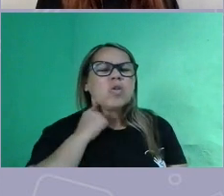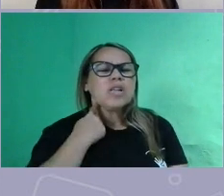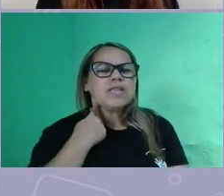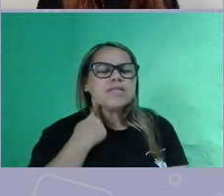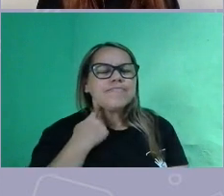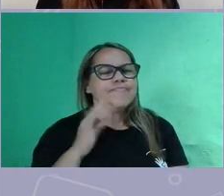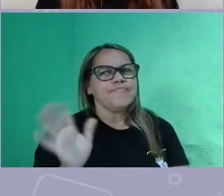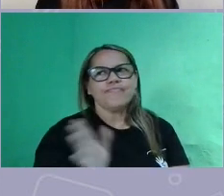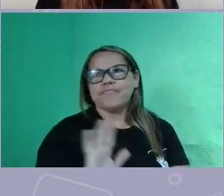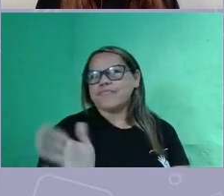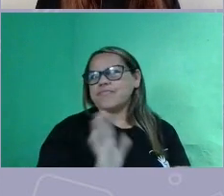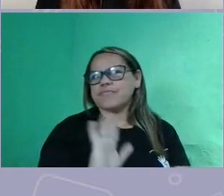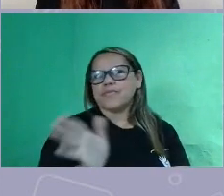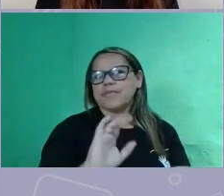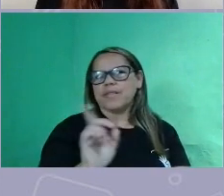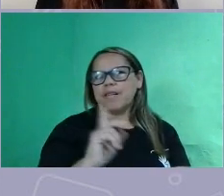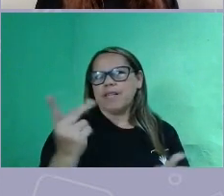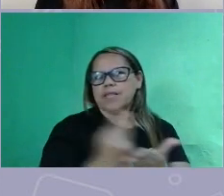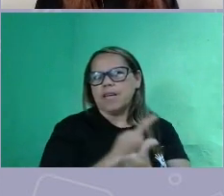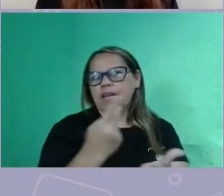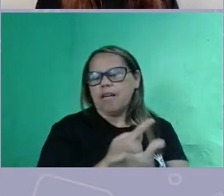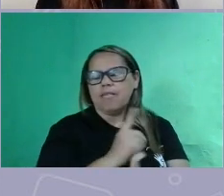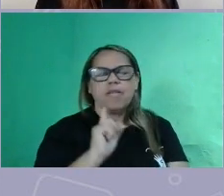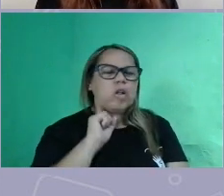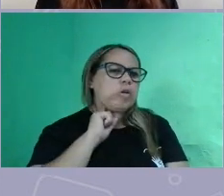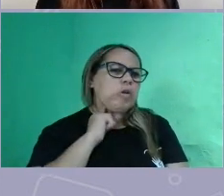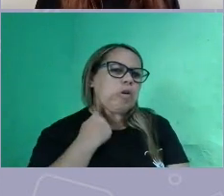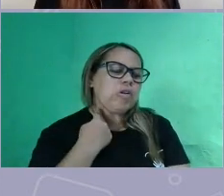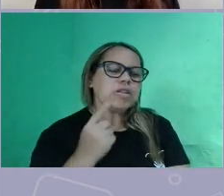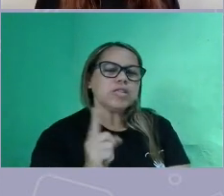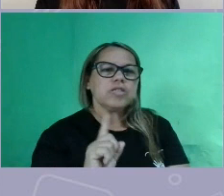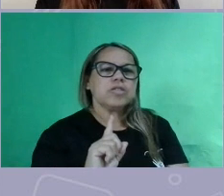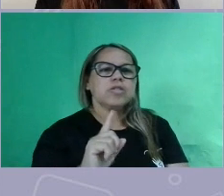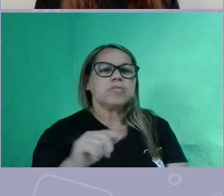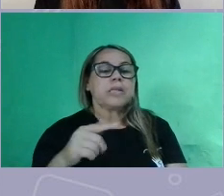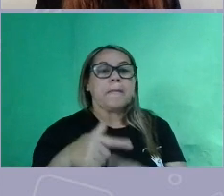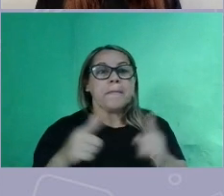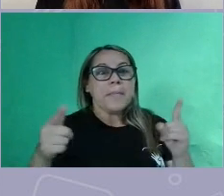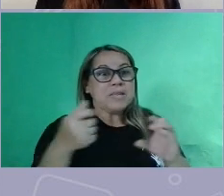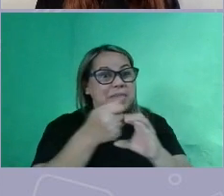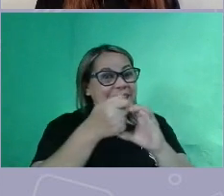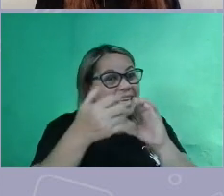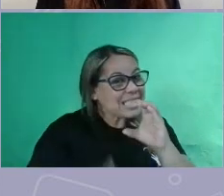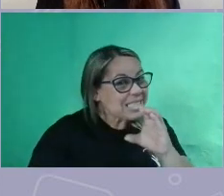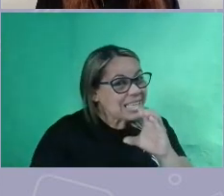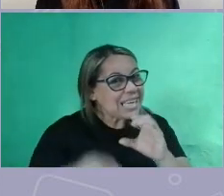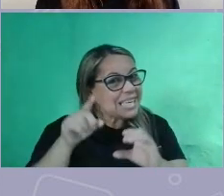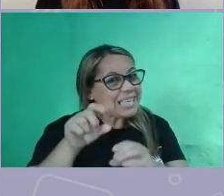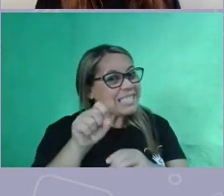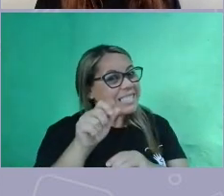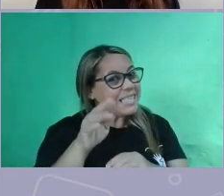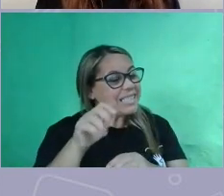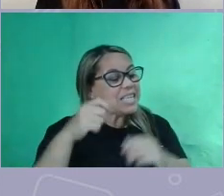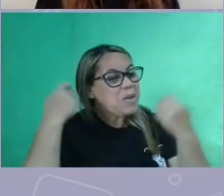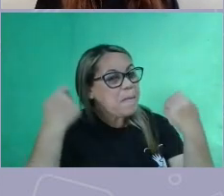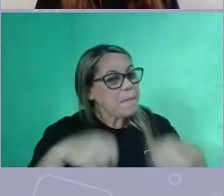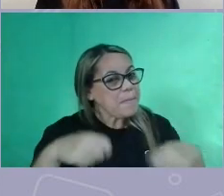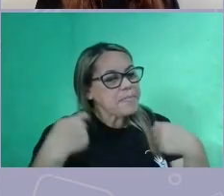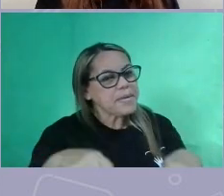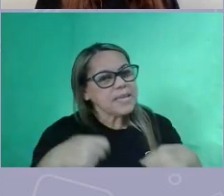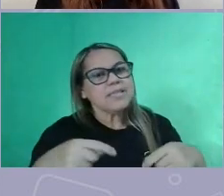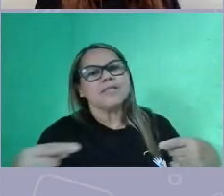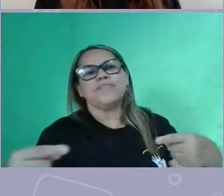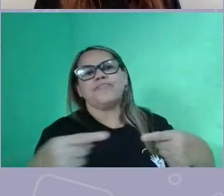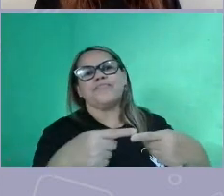é uma questão de lixo espacial é a questão de que para caracterizar um satélite geoestacionário ele precisa estar